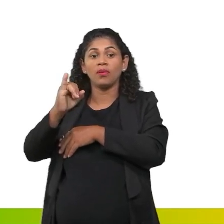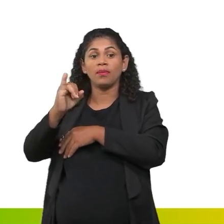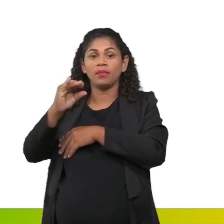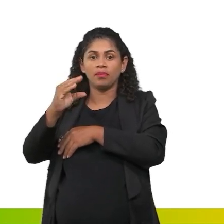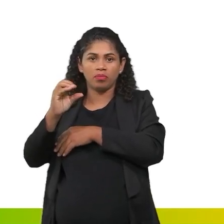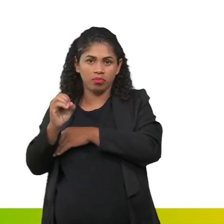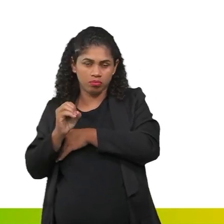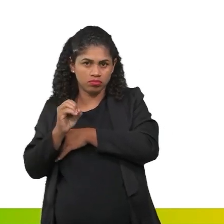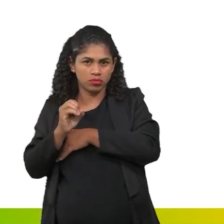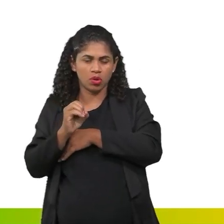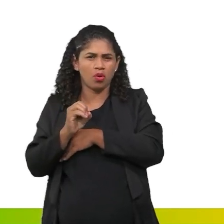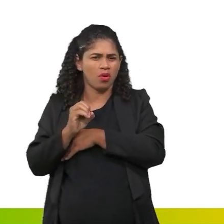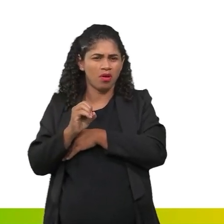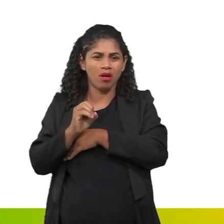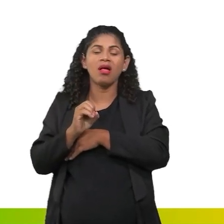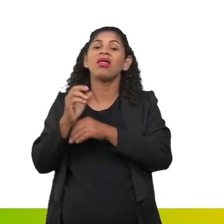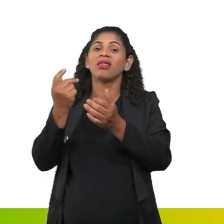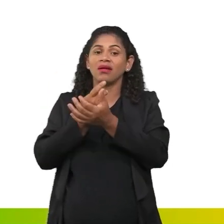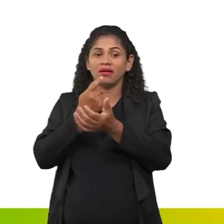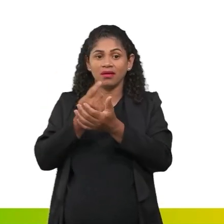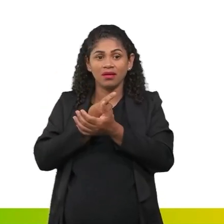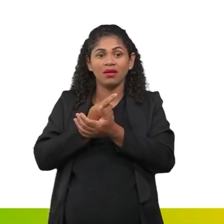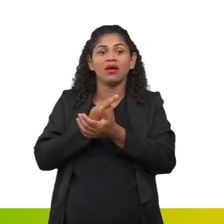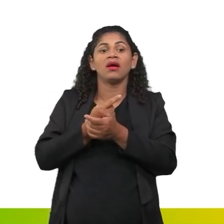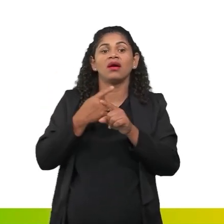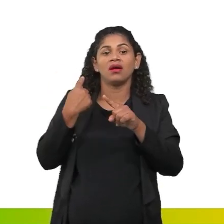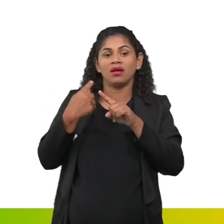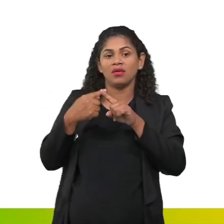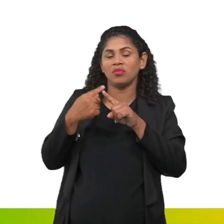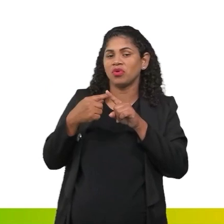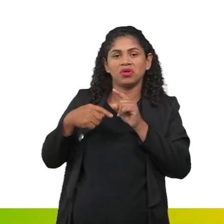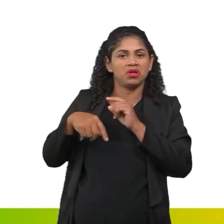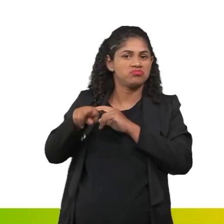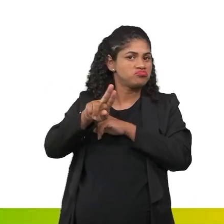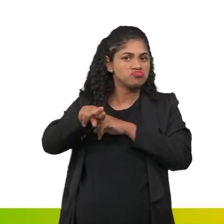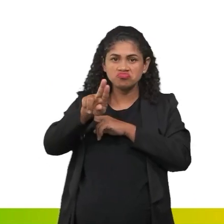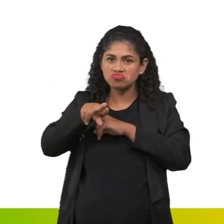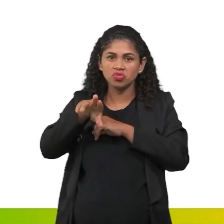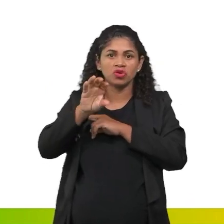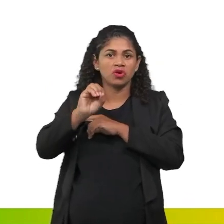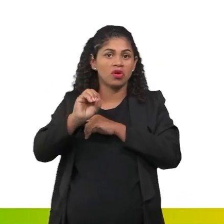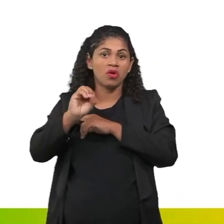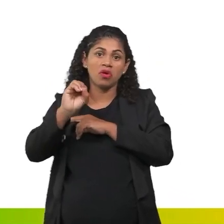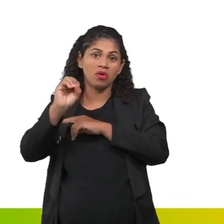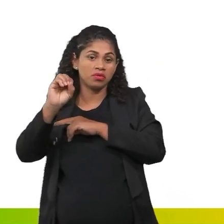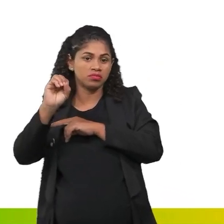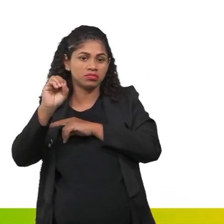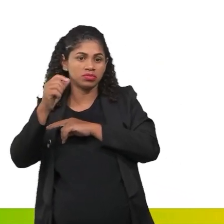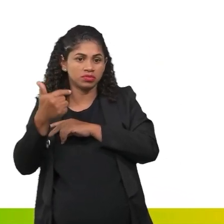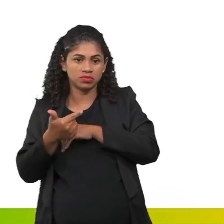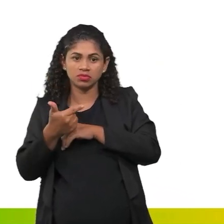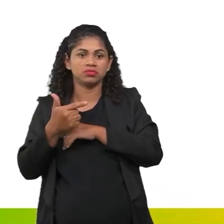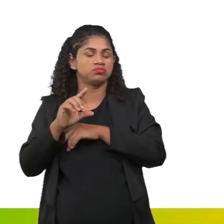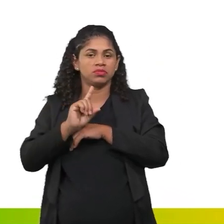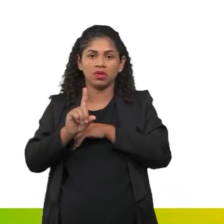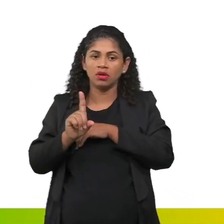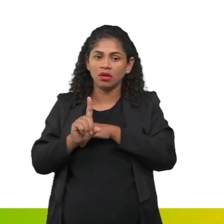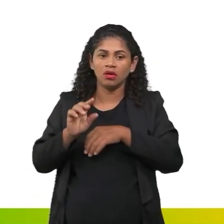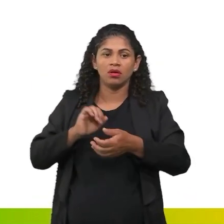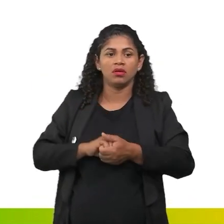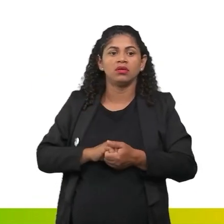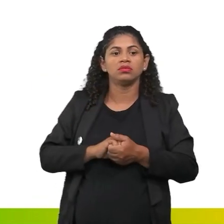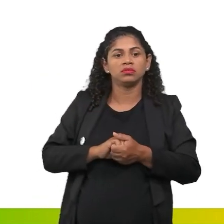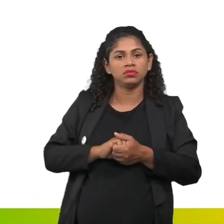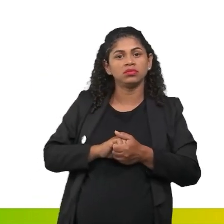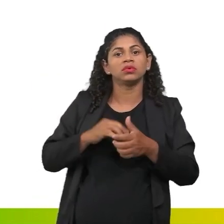não utiliza o oxigênio ali para converter a glicose em água, gás carbônico, liberando uma grande quantidade de energia. Então, o